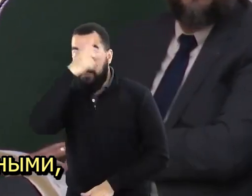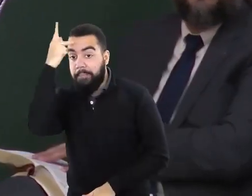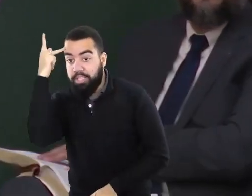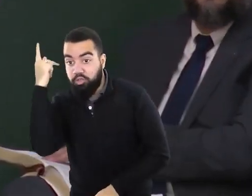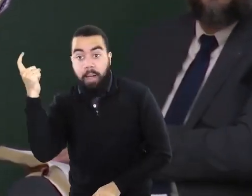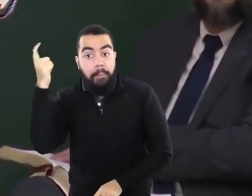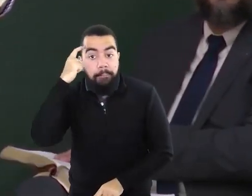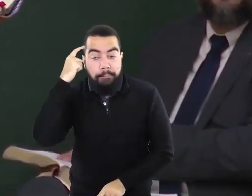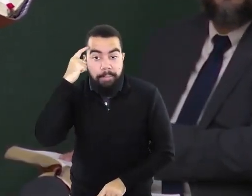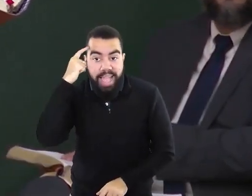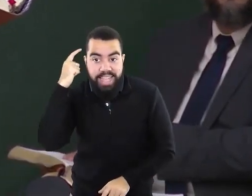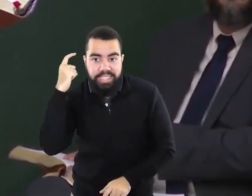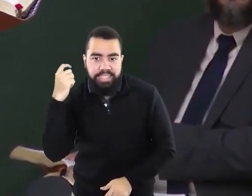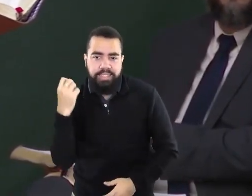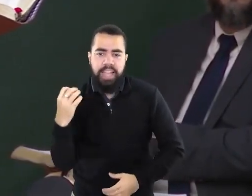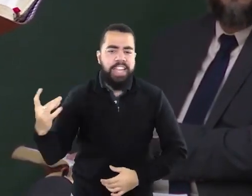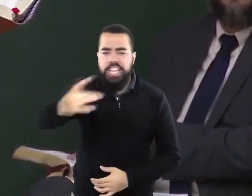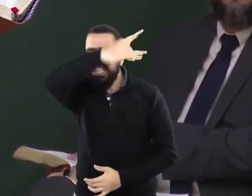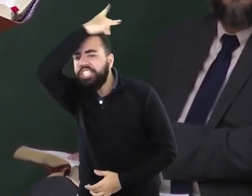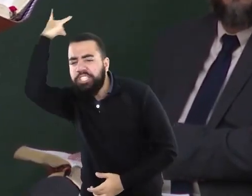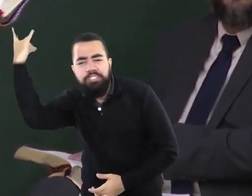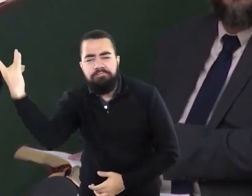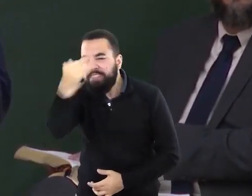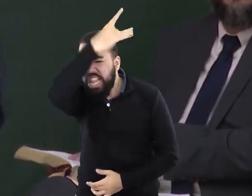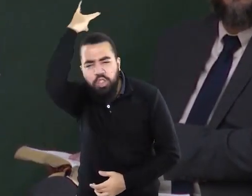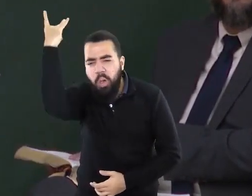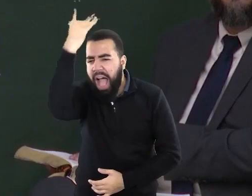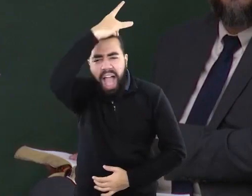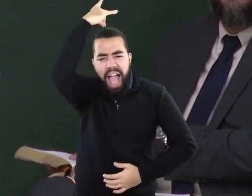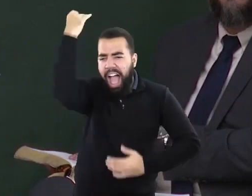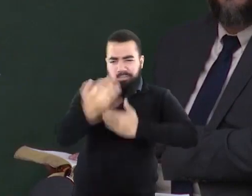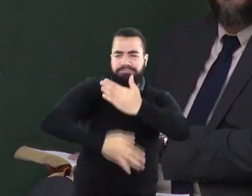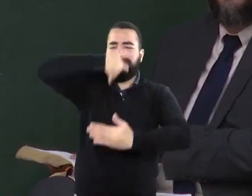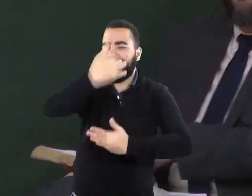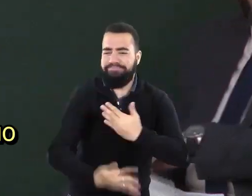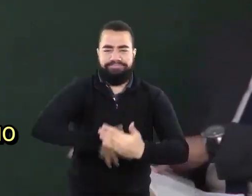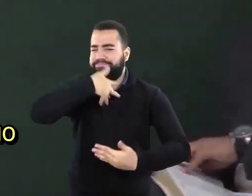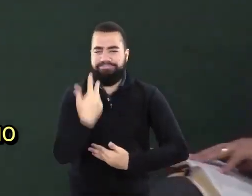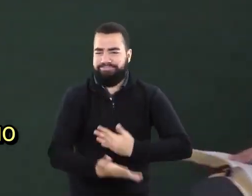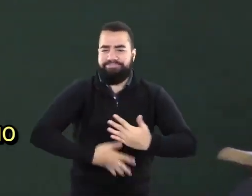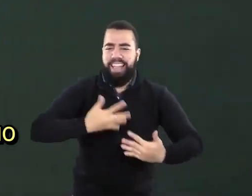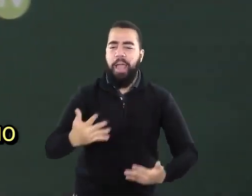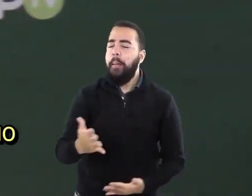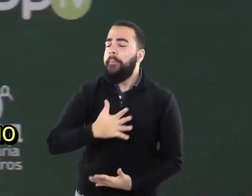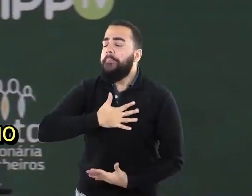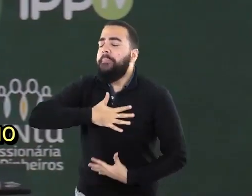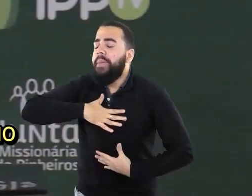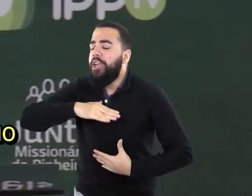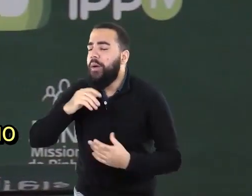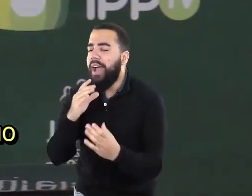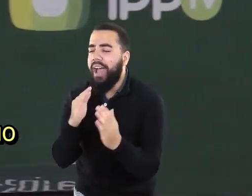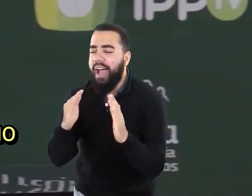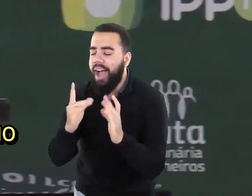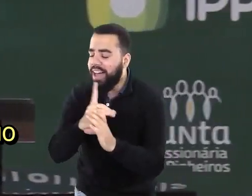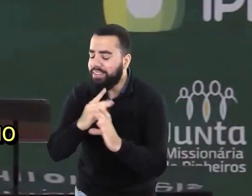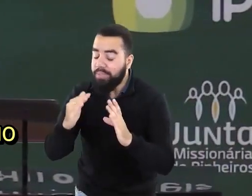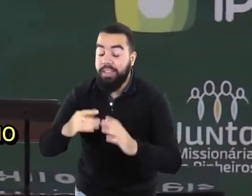demais. A gente fica meio constrangido perto deles. De vez em quando eu escuto, pastor Ivan, a pessoa fala: não, meu casamento tem 50 anos.